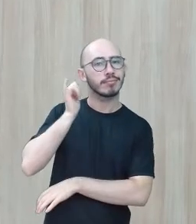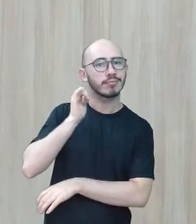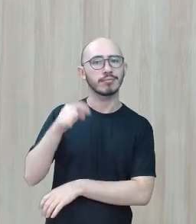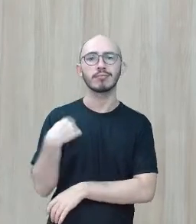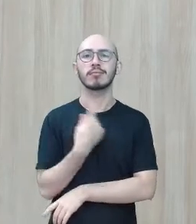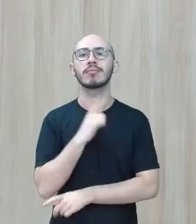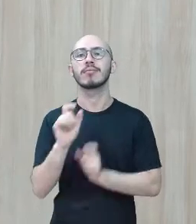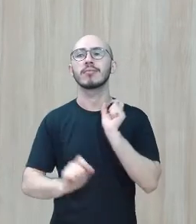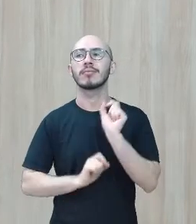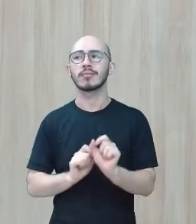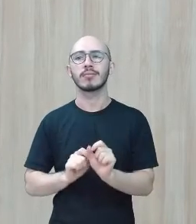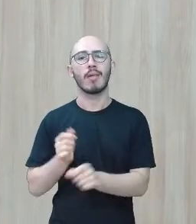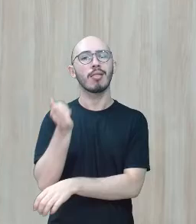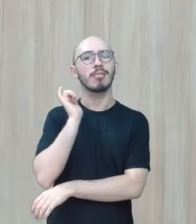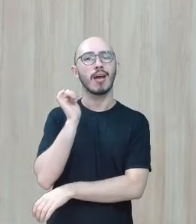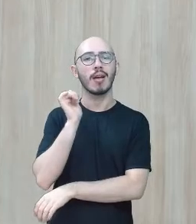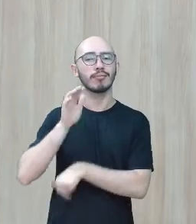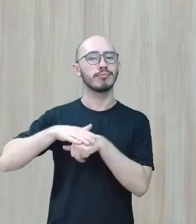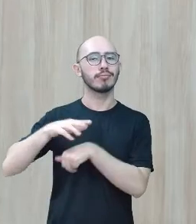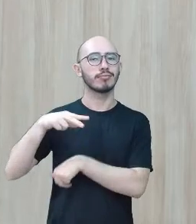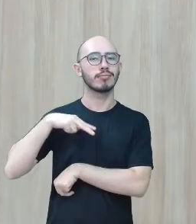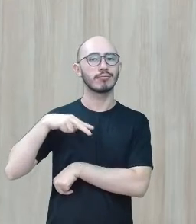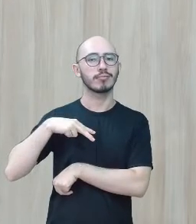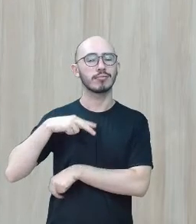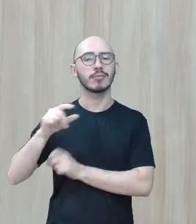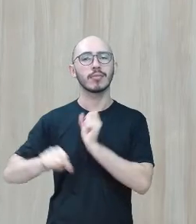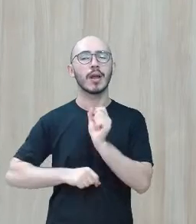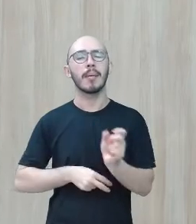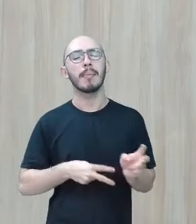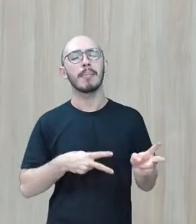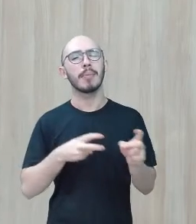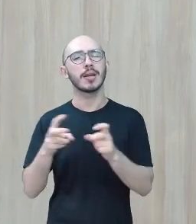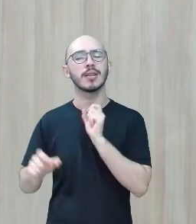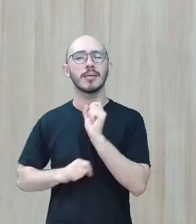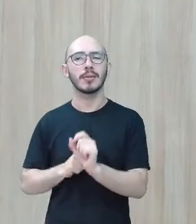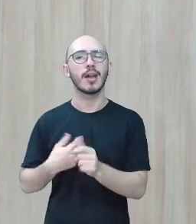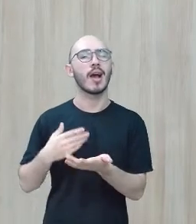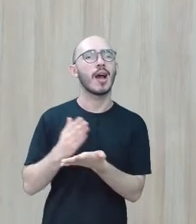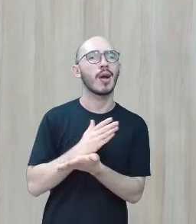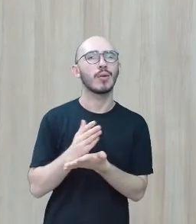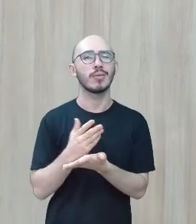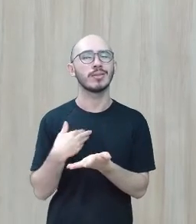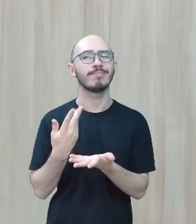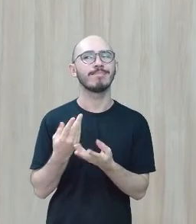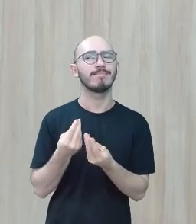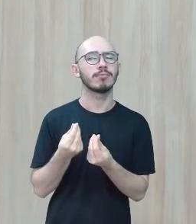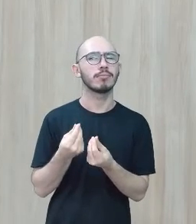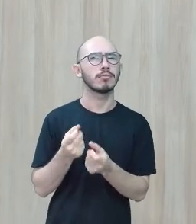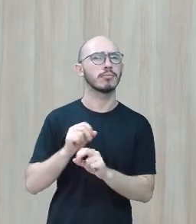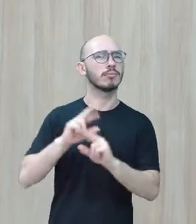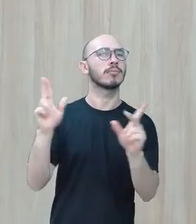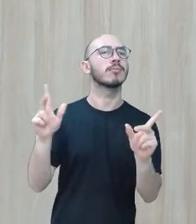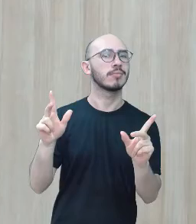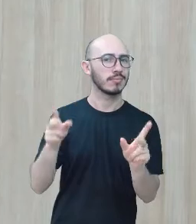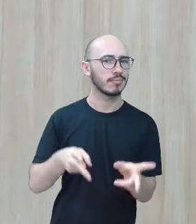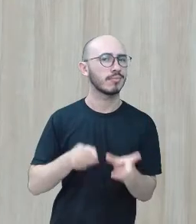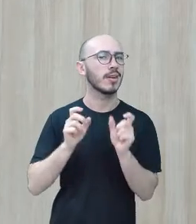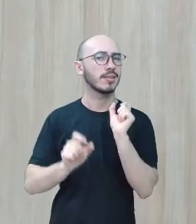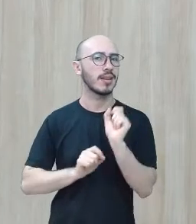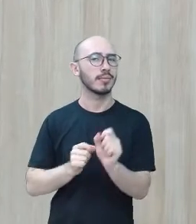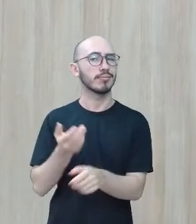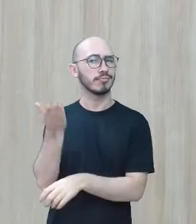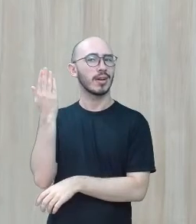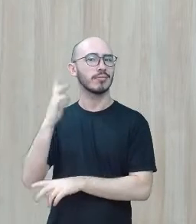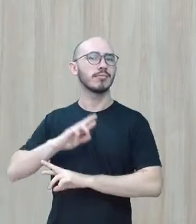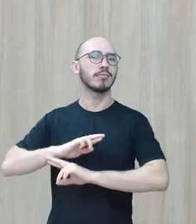gente acaba narrando pra gente e percebendo, às vezes, coisas que a gente não notou da primeira vez que viveu. E aí isso já faz com que a memória